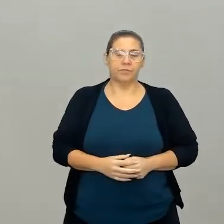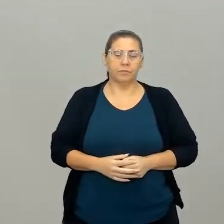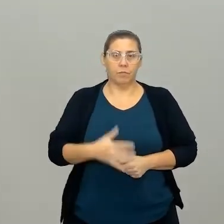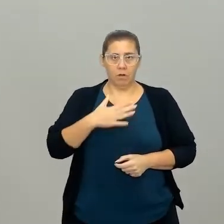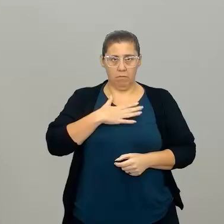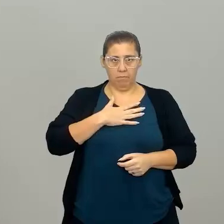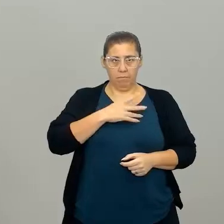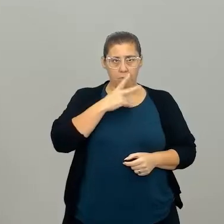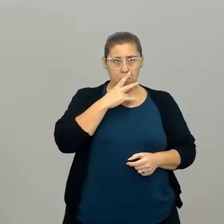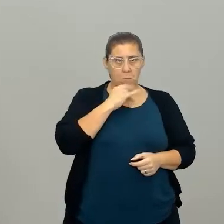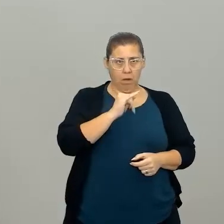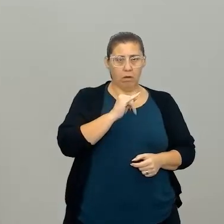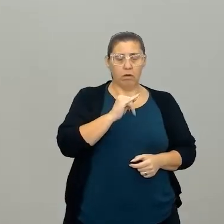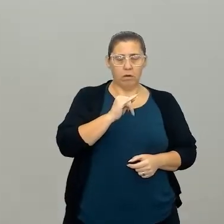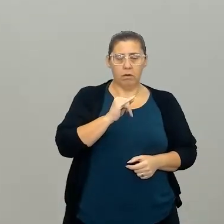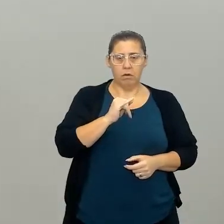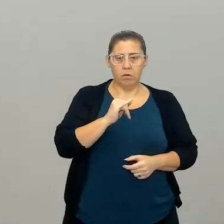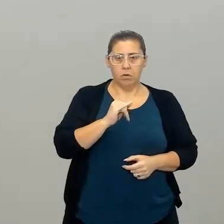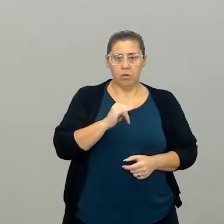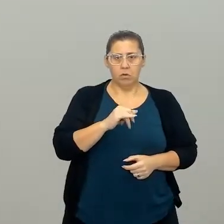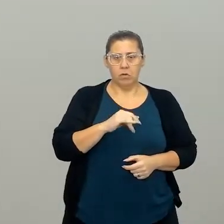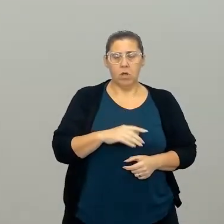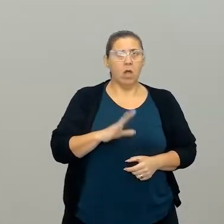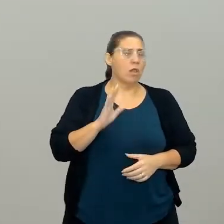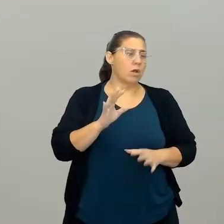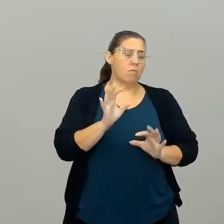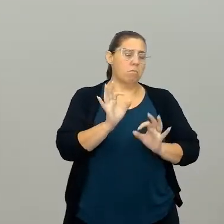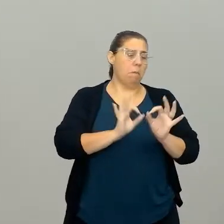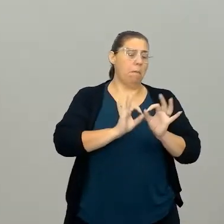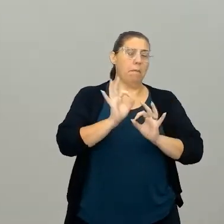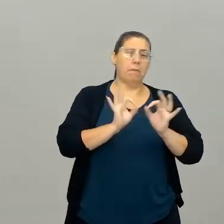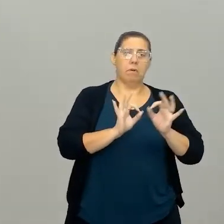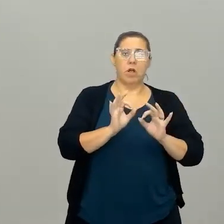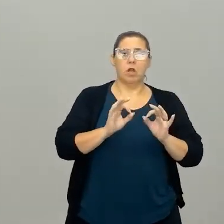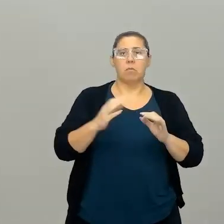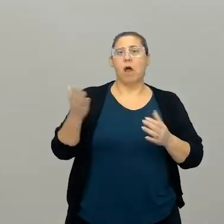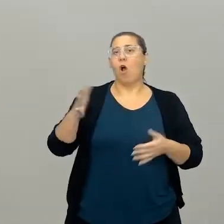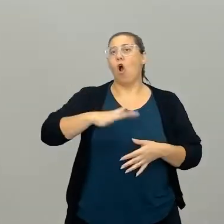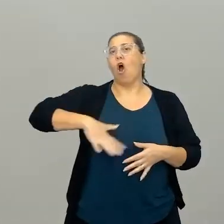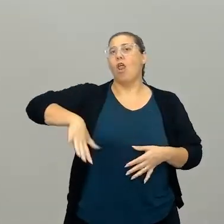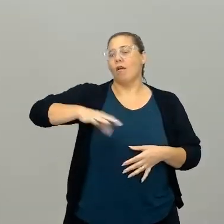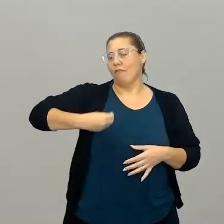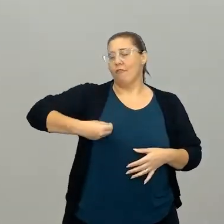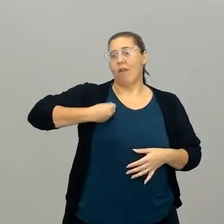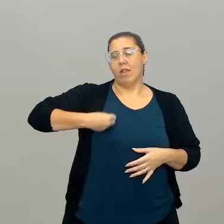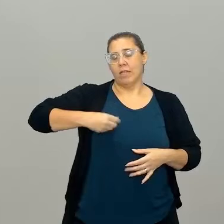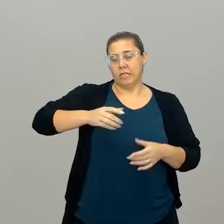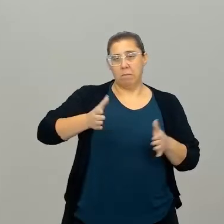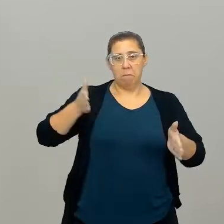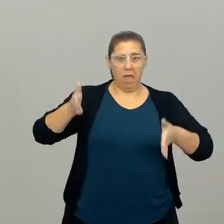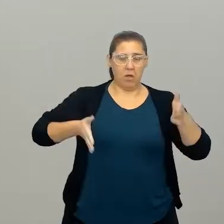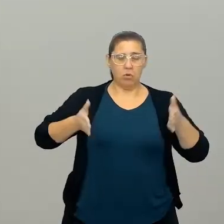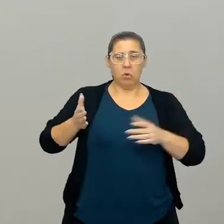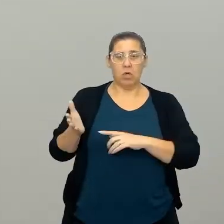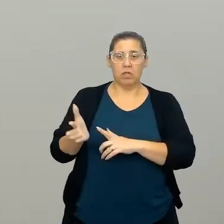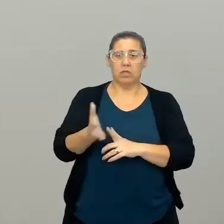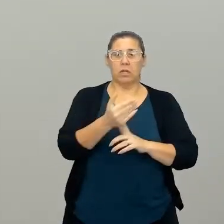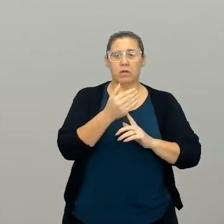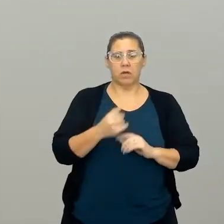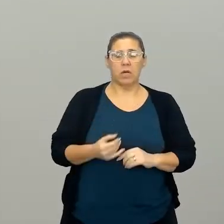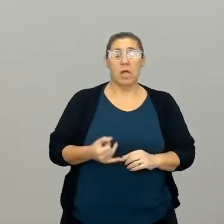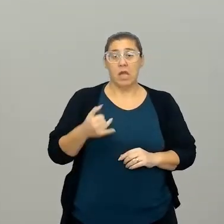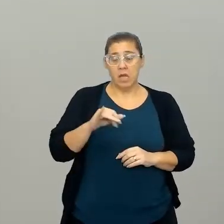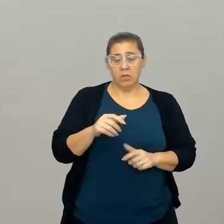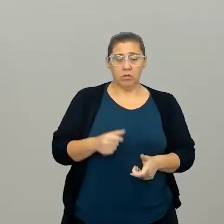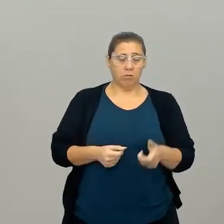meu pai, ele não foi cognitivamente preparado para esse nível tecnológico que nós vivemos. Então, se eu desse um controle remoto